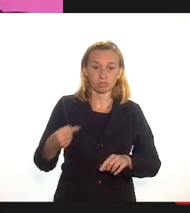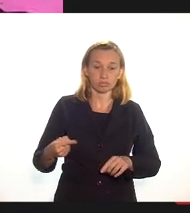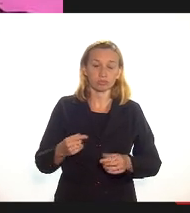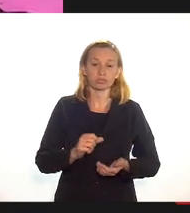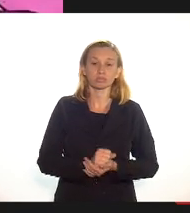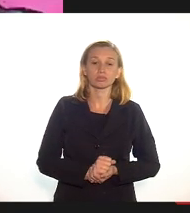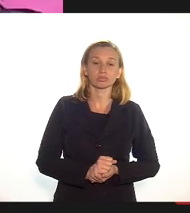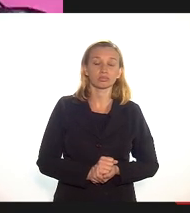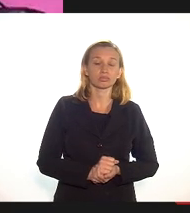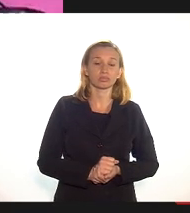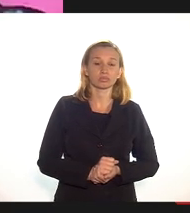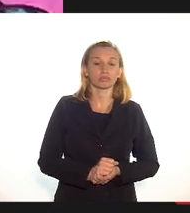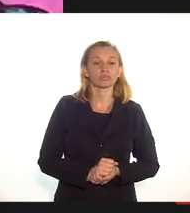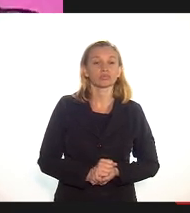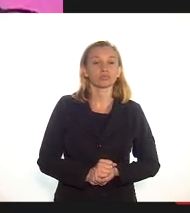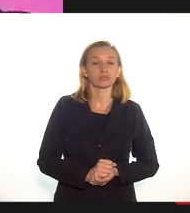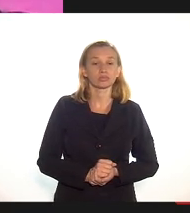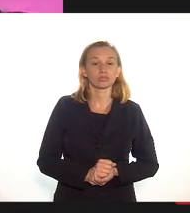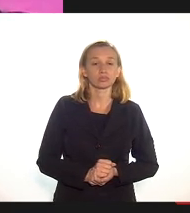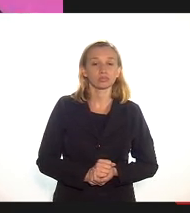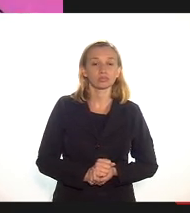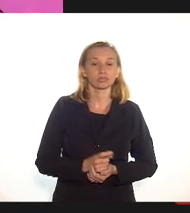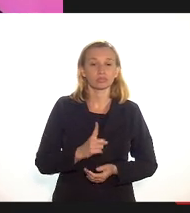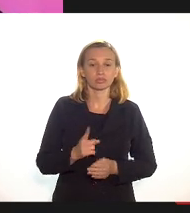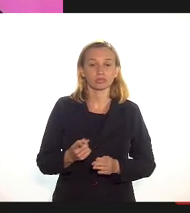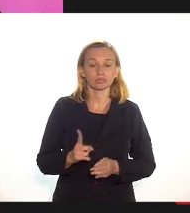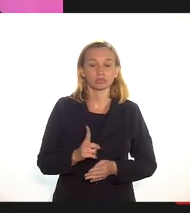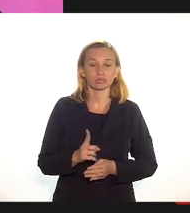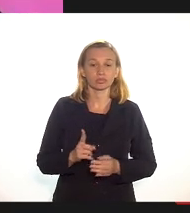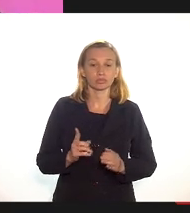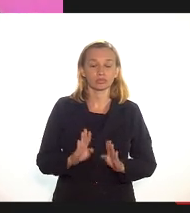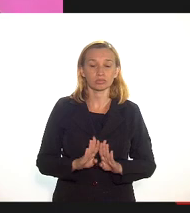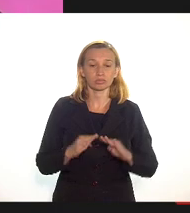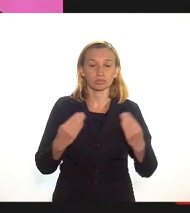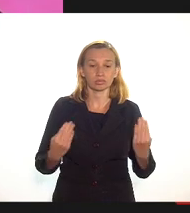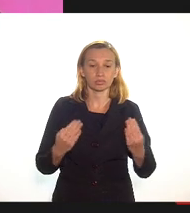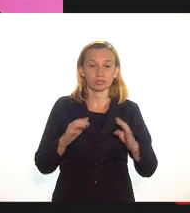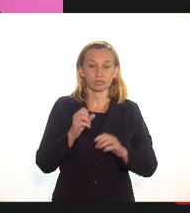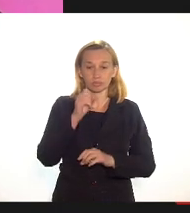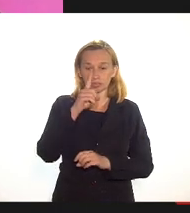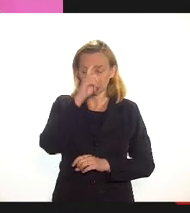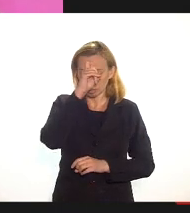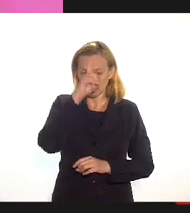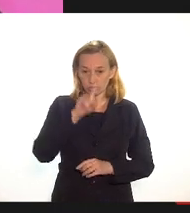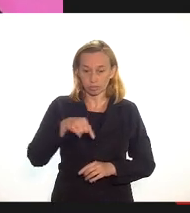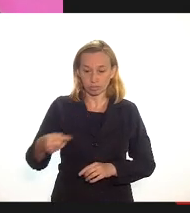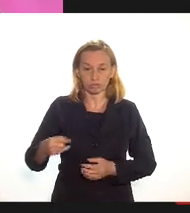demissões, a não abertura dos hospitais e por aí vai.